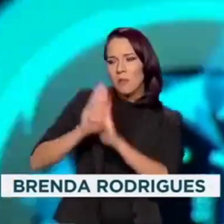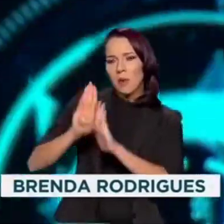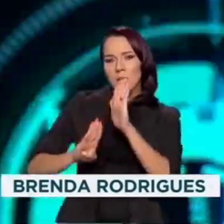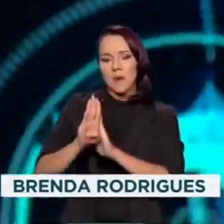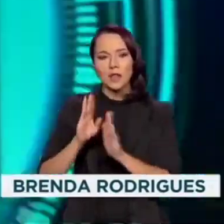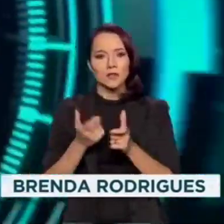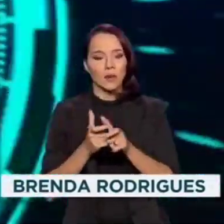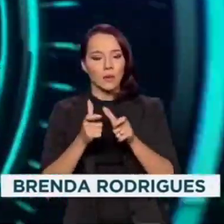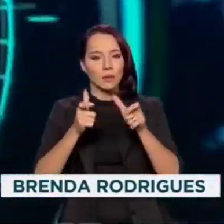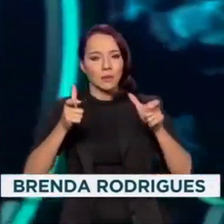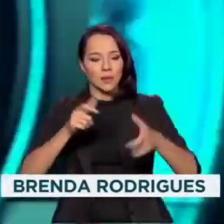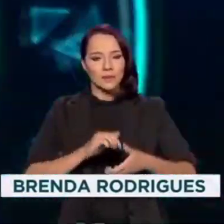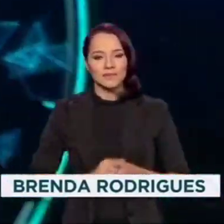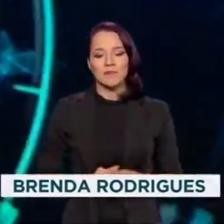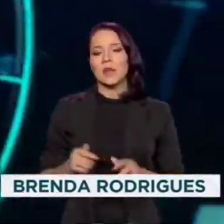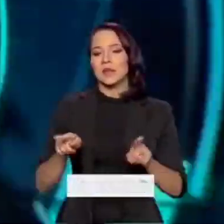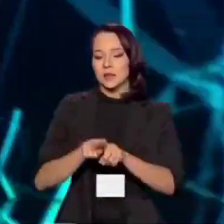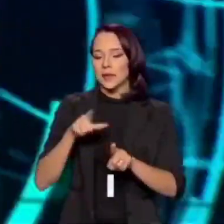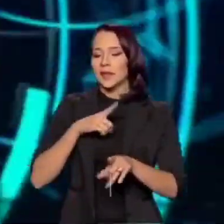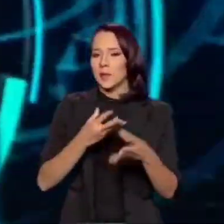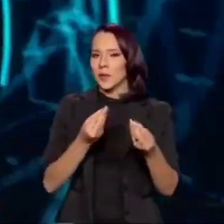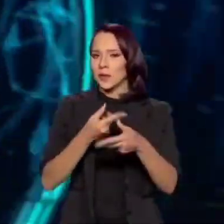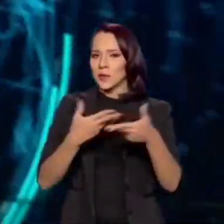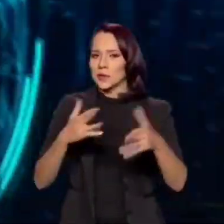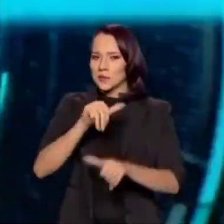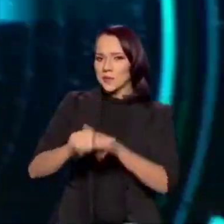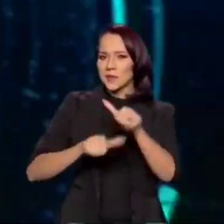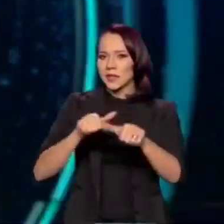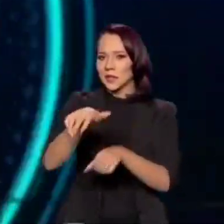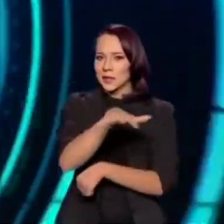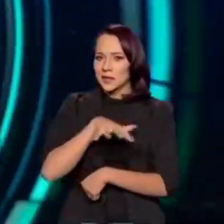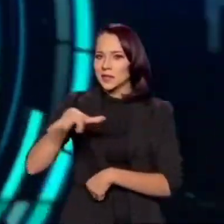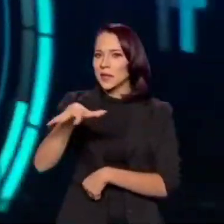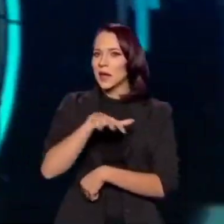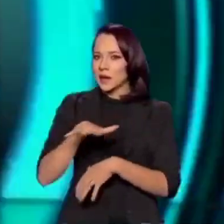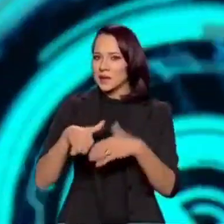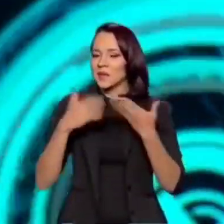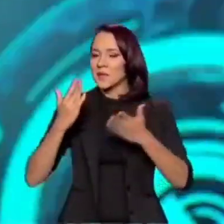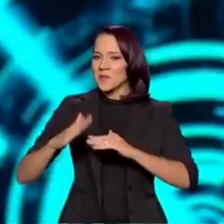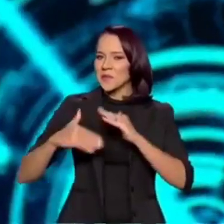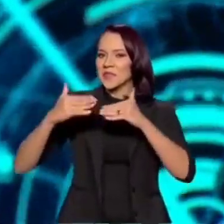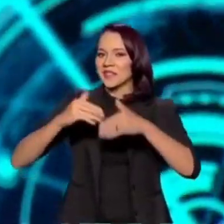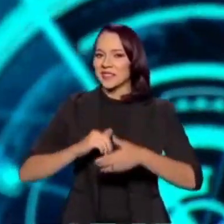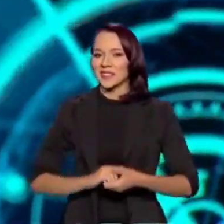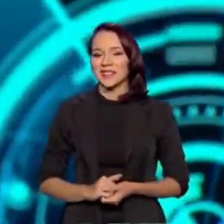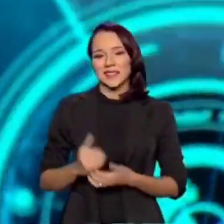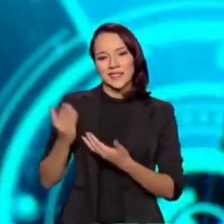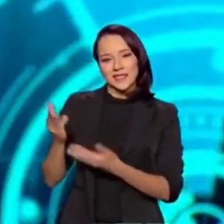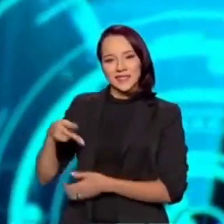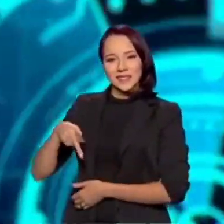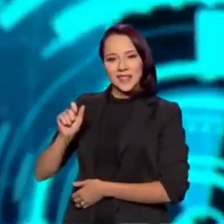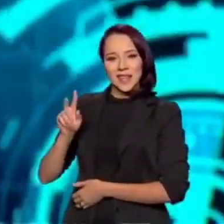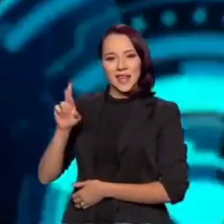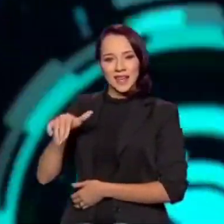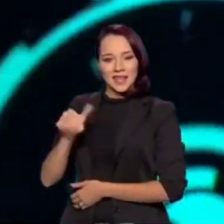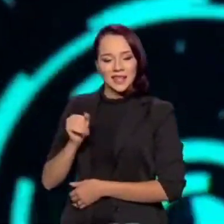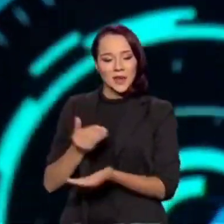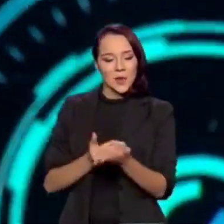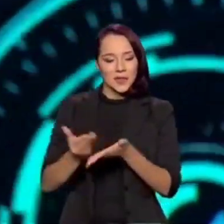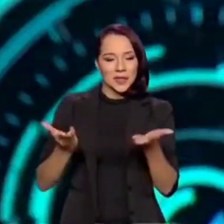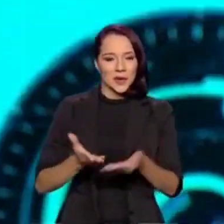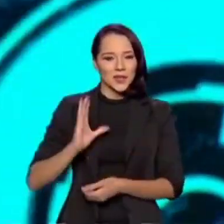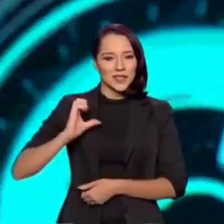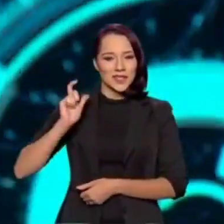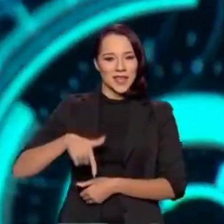de crescimento. E tem muita coisa mudando nesse setor tão promissor. Eu sou a Karina Cardoso e começa